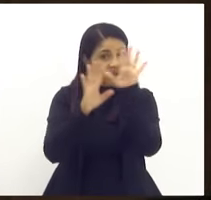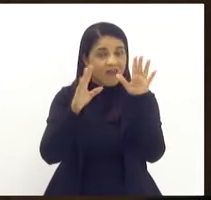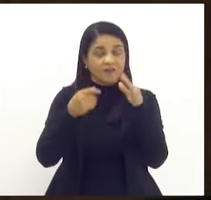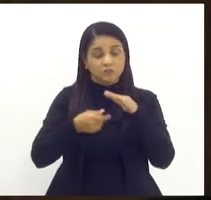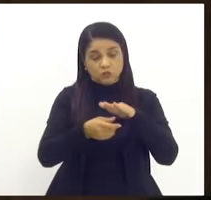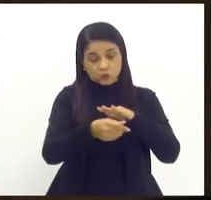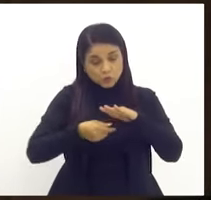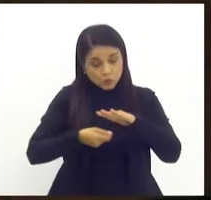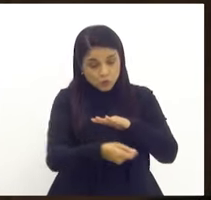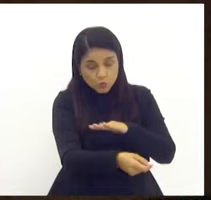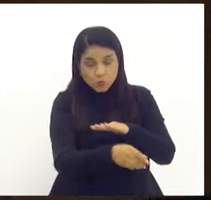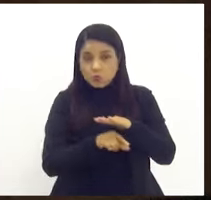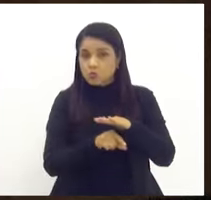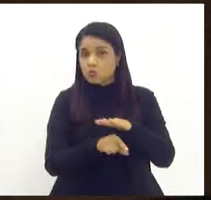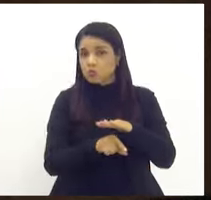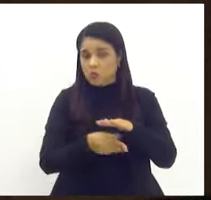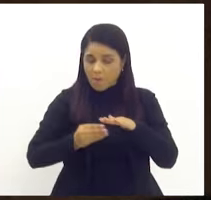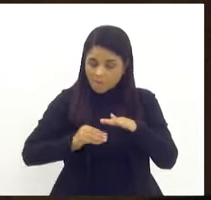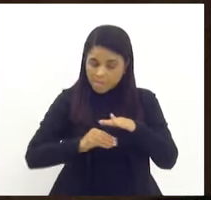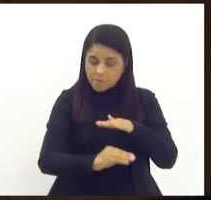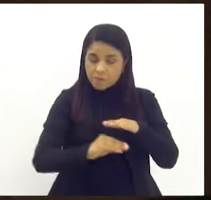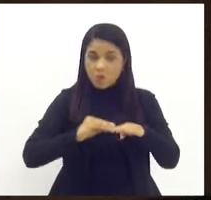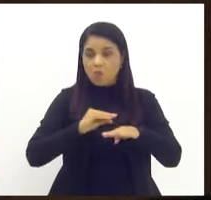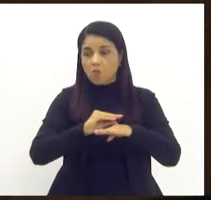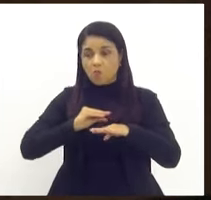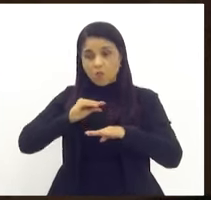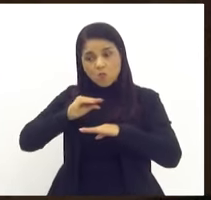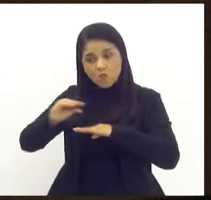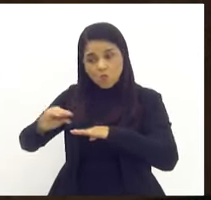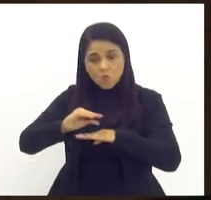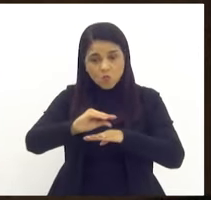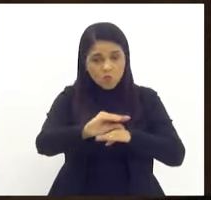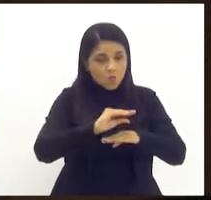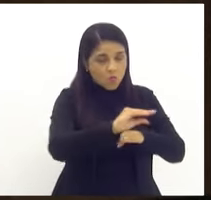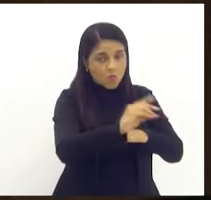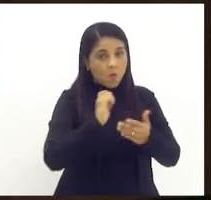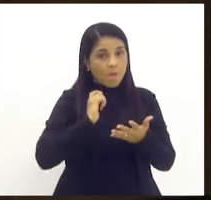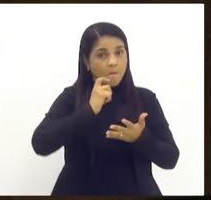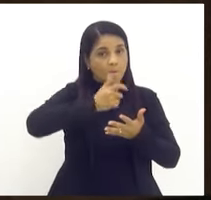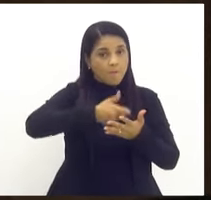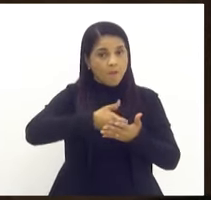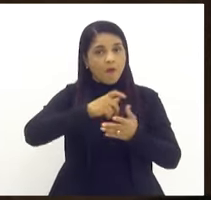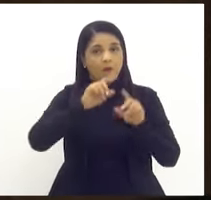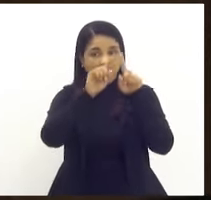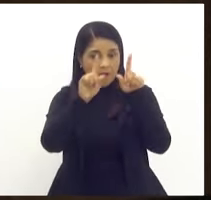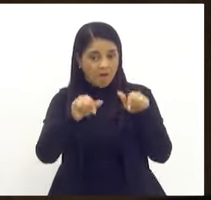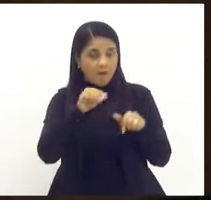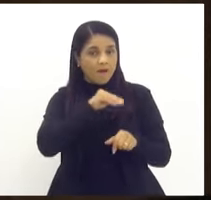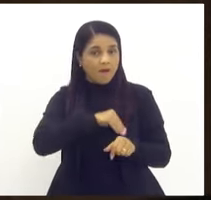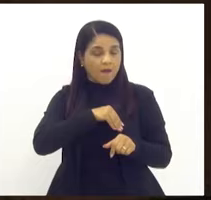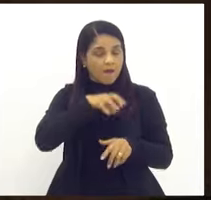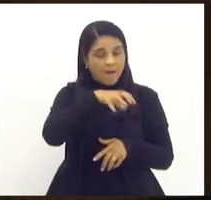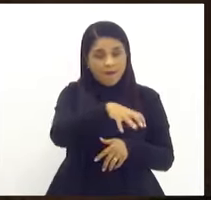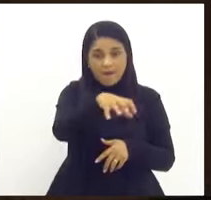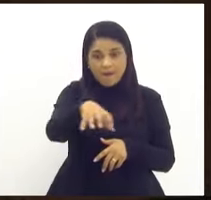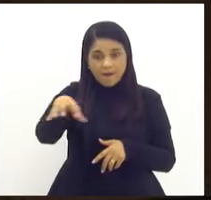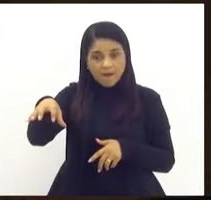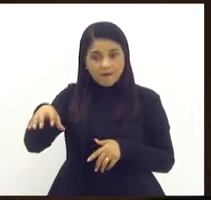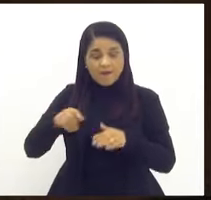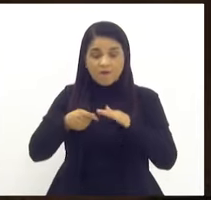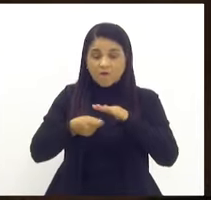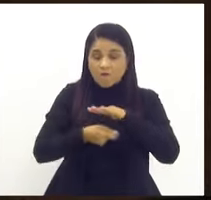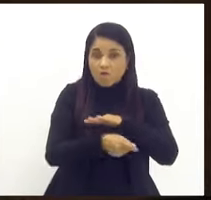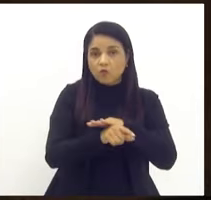recursos dos Fundos devem ser utiliz para pagamento dos Servidores nas áreas da onde cada fundo é